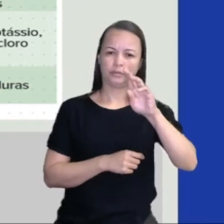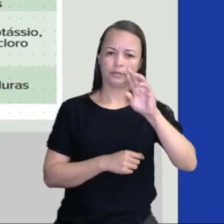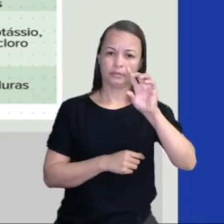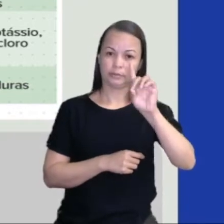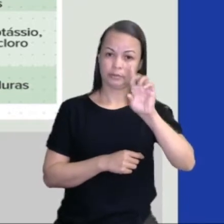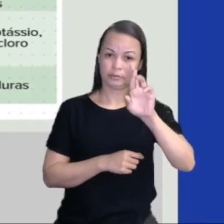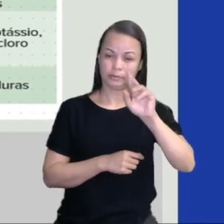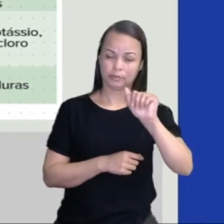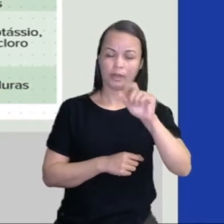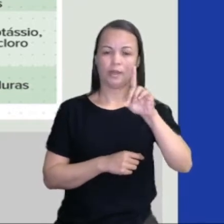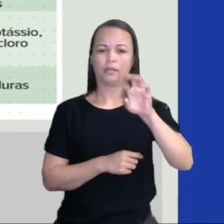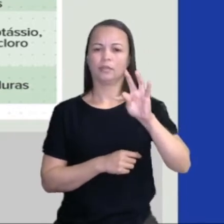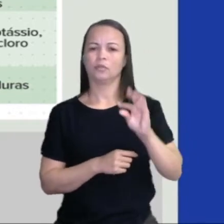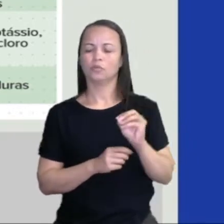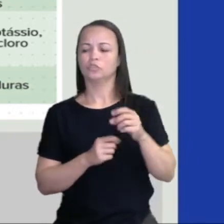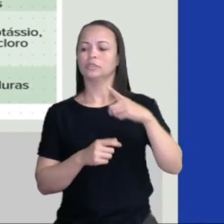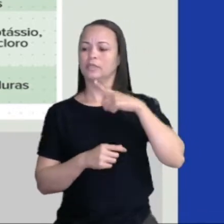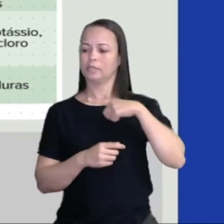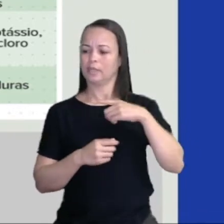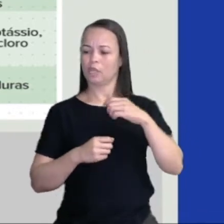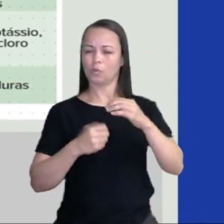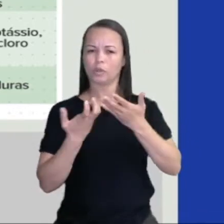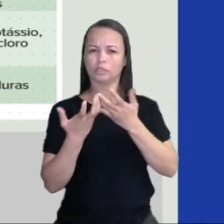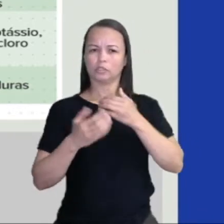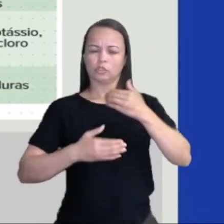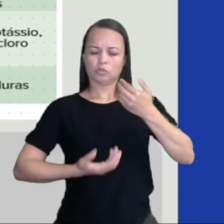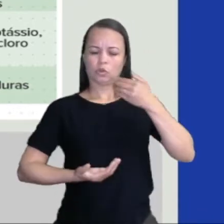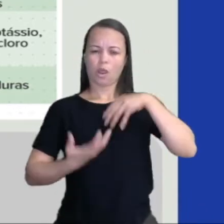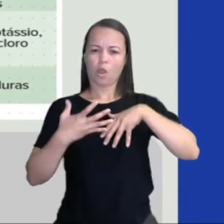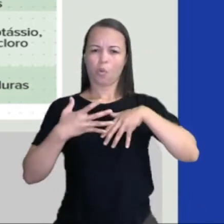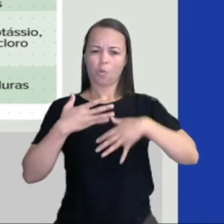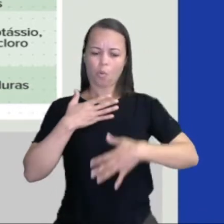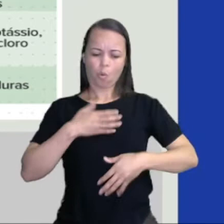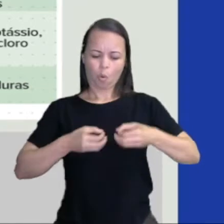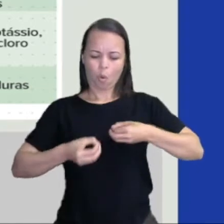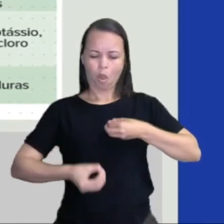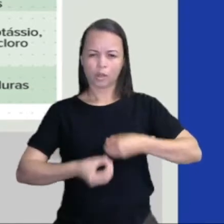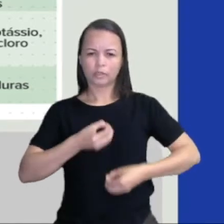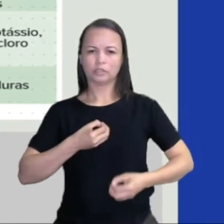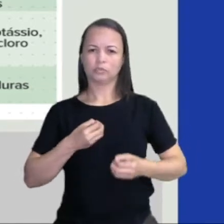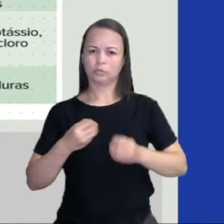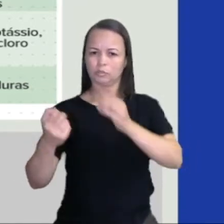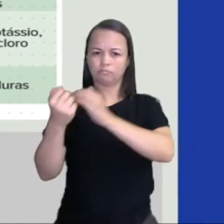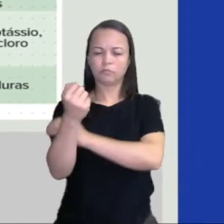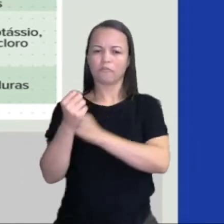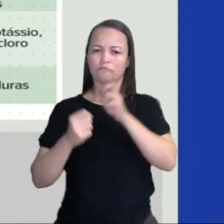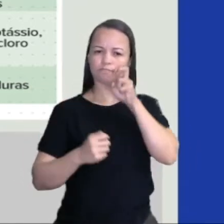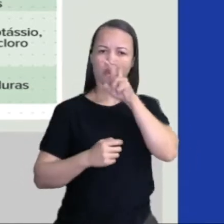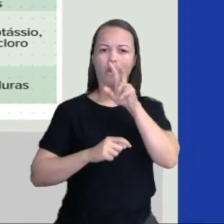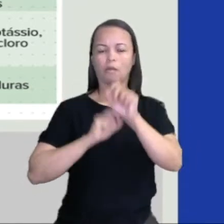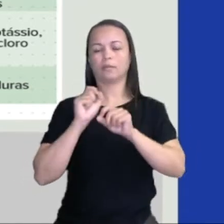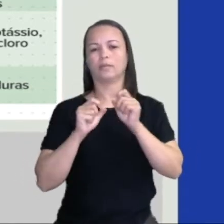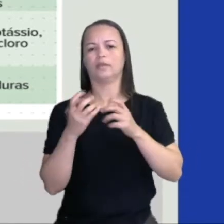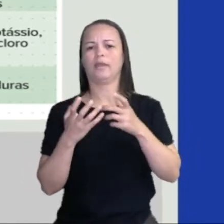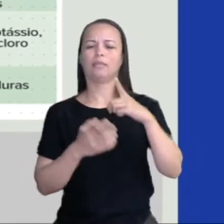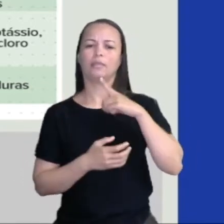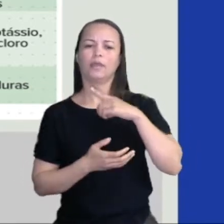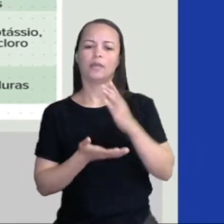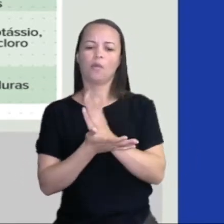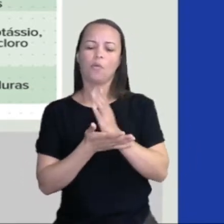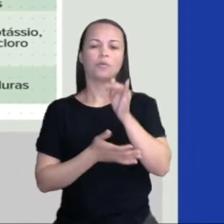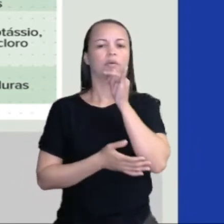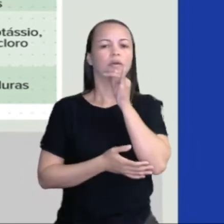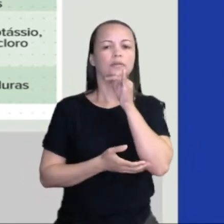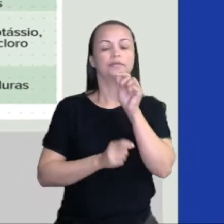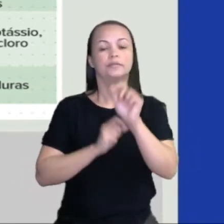de energética, a função de dar ao organismo energia, tá? E aí a gente tem alguns exemplos de